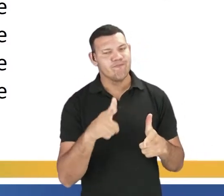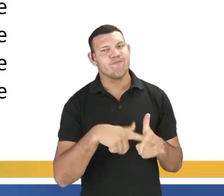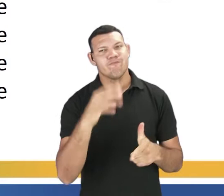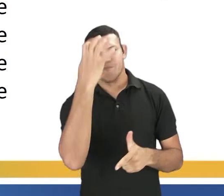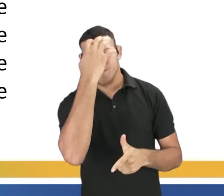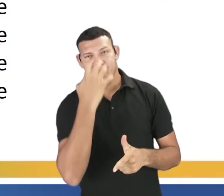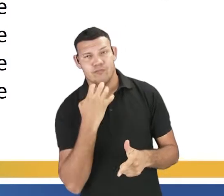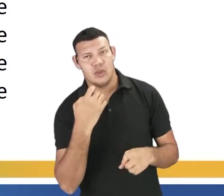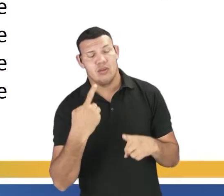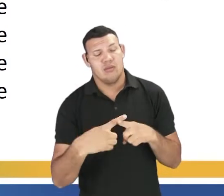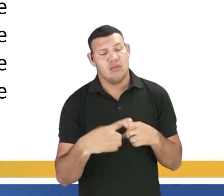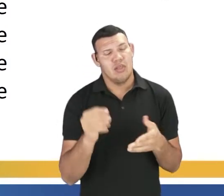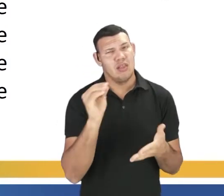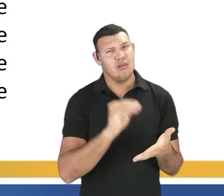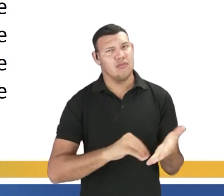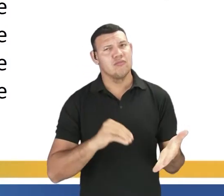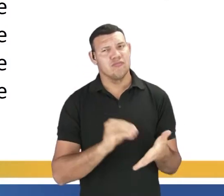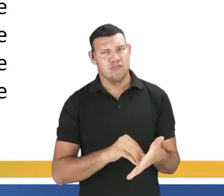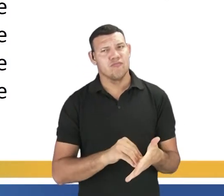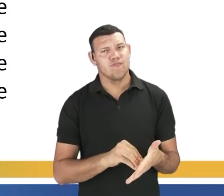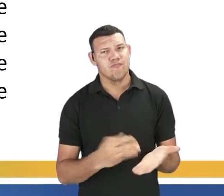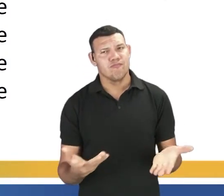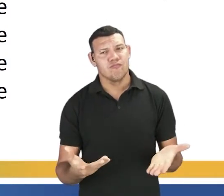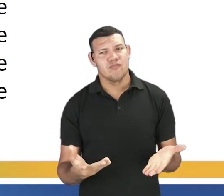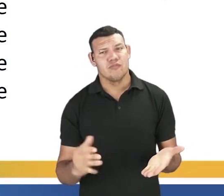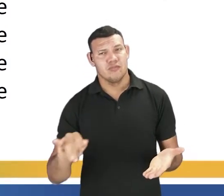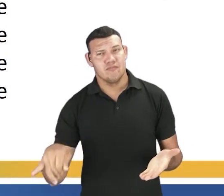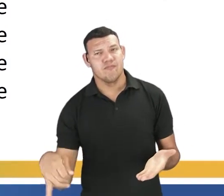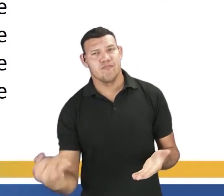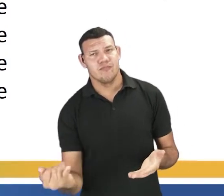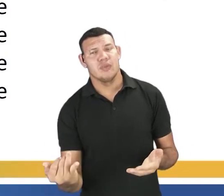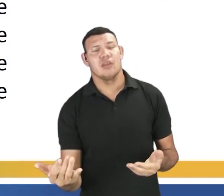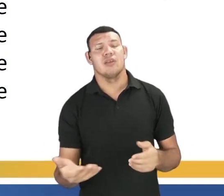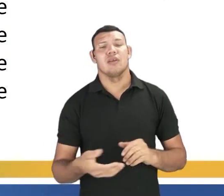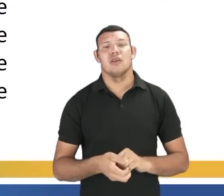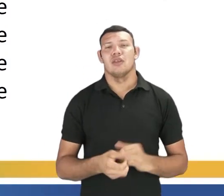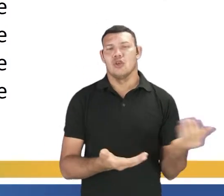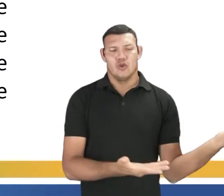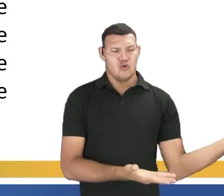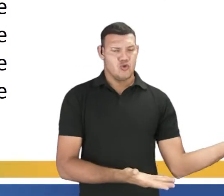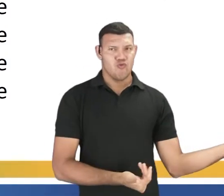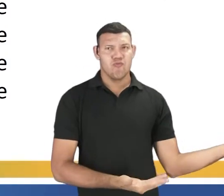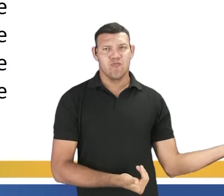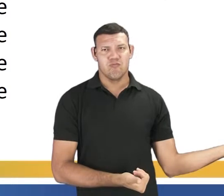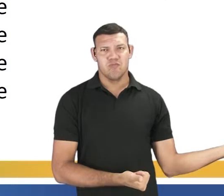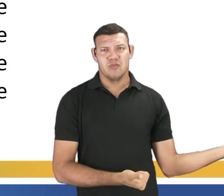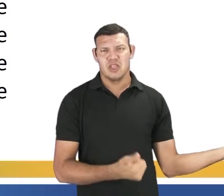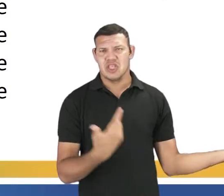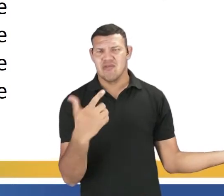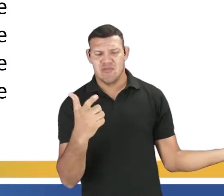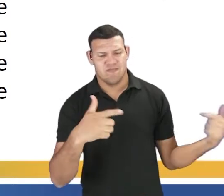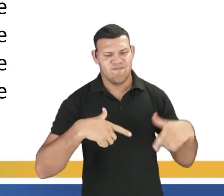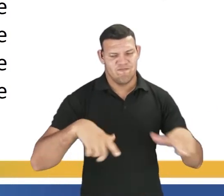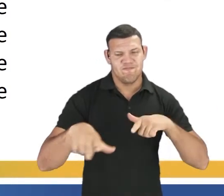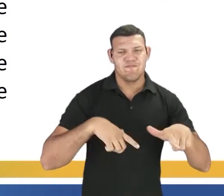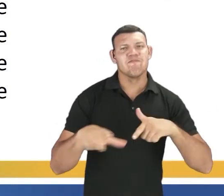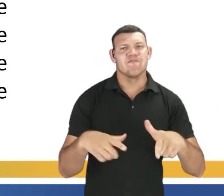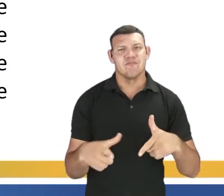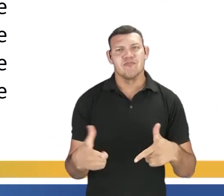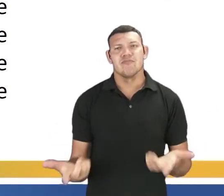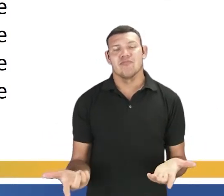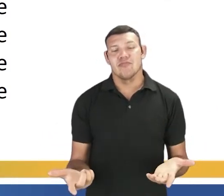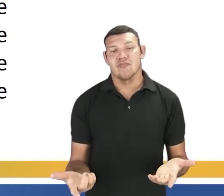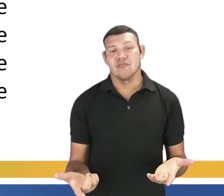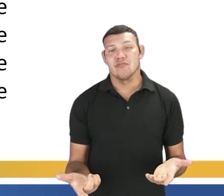por falta de oportunidade, então os jovens, as pessoas chegam e não tem um vínculo empregatício, então vai surgir